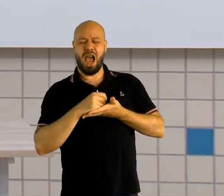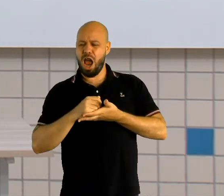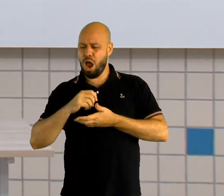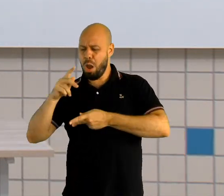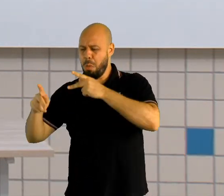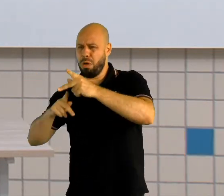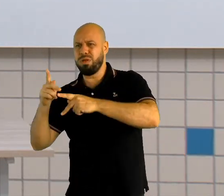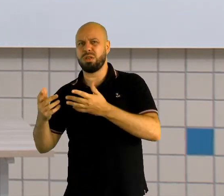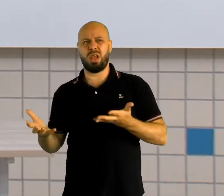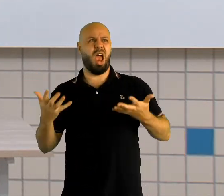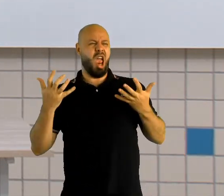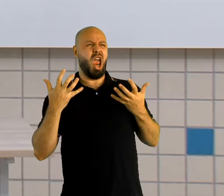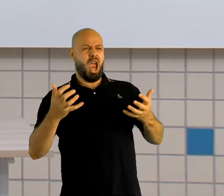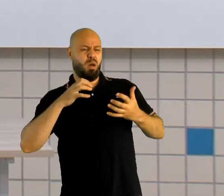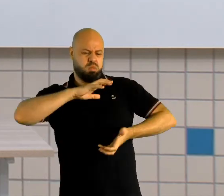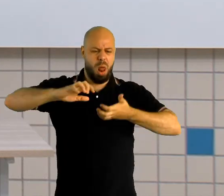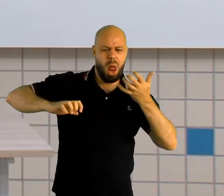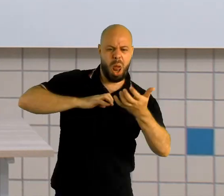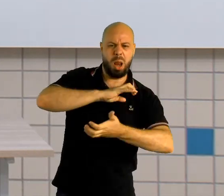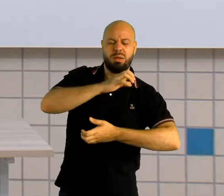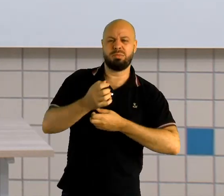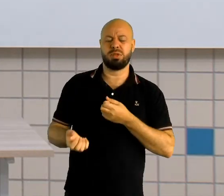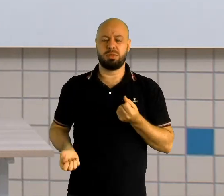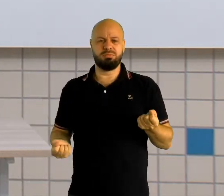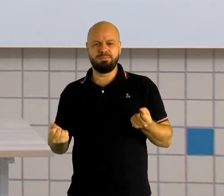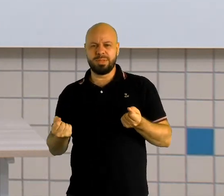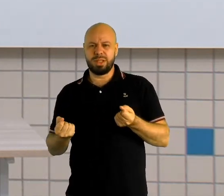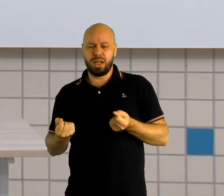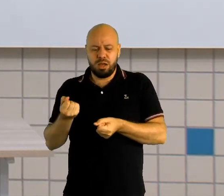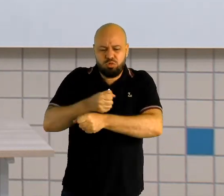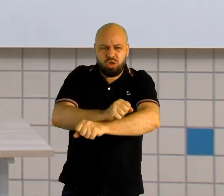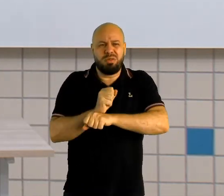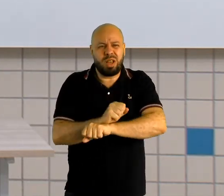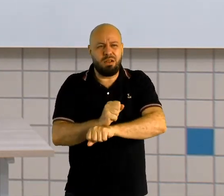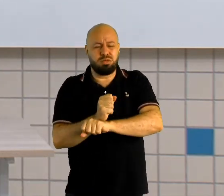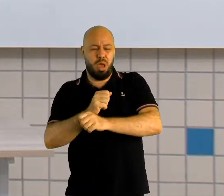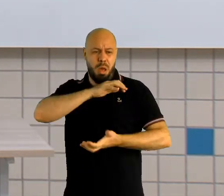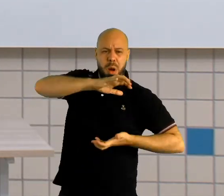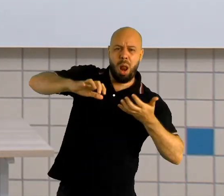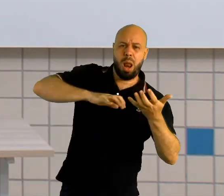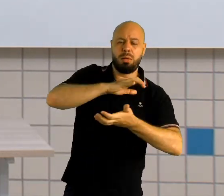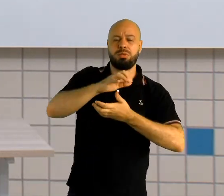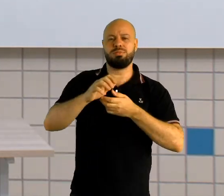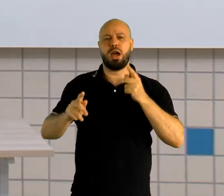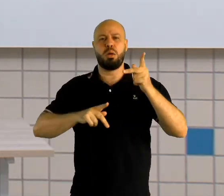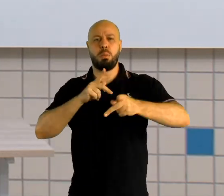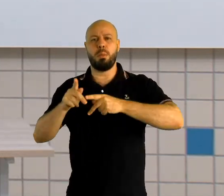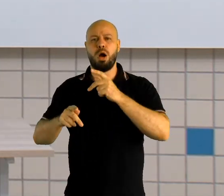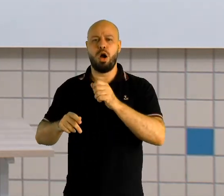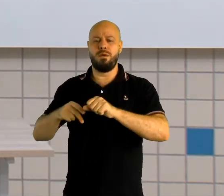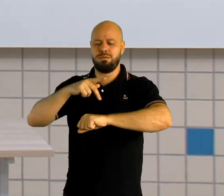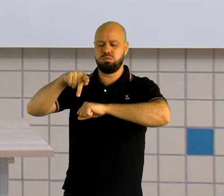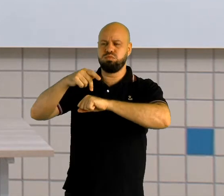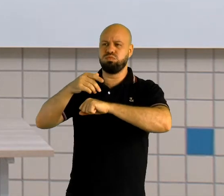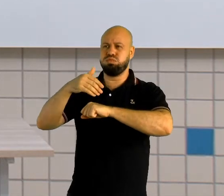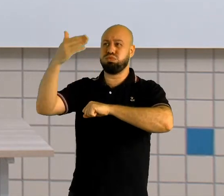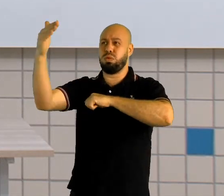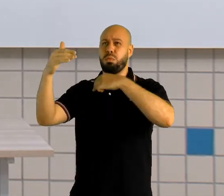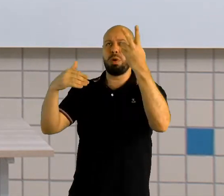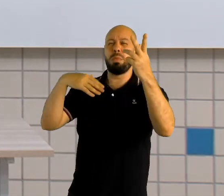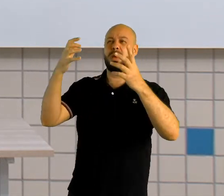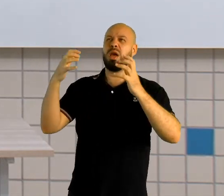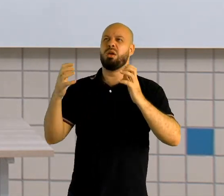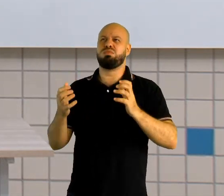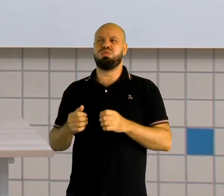internas, tanto de escravos e depois dos povos bárbaros, que eram aqueles que estavam ao seu